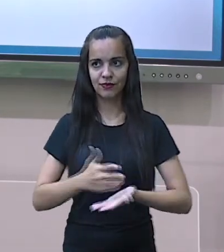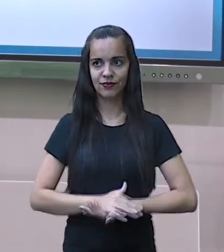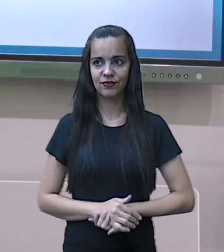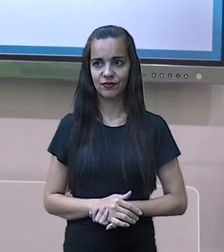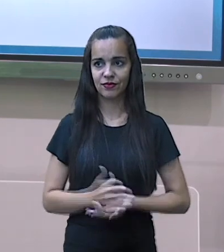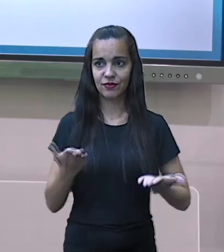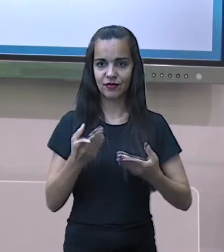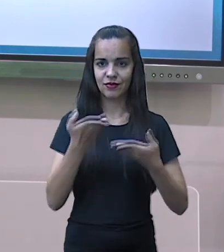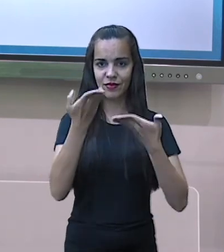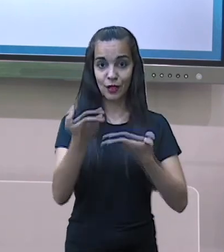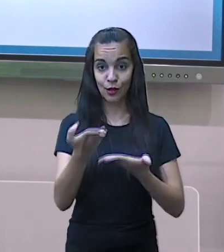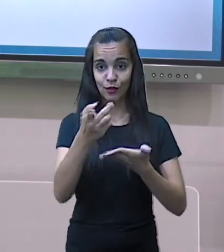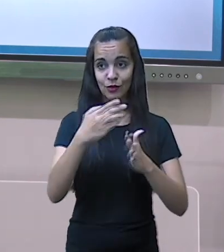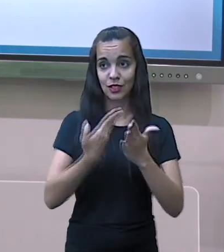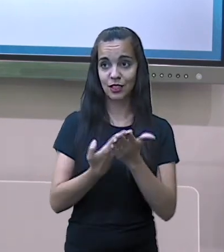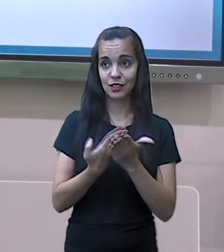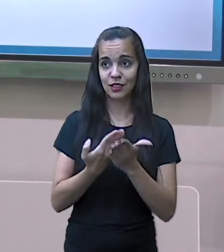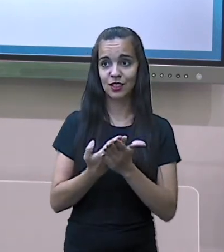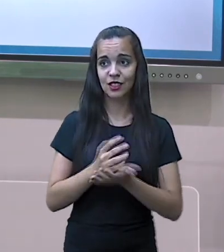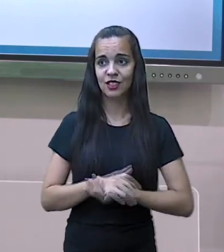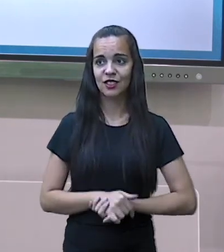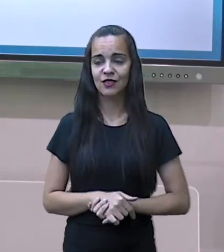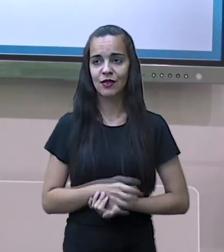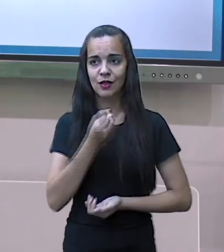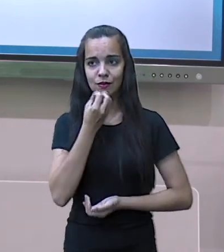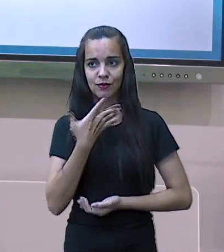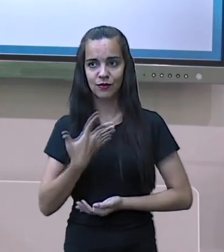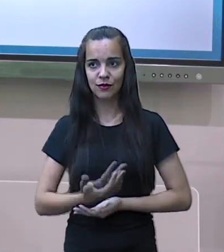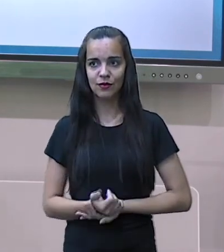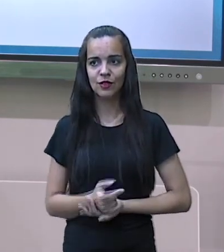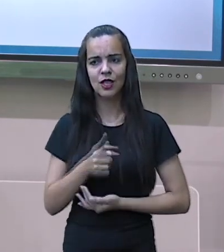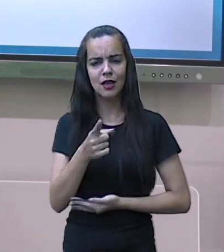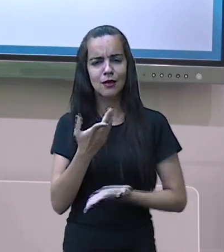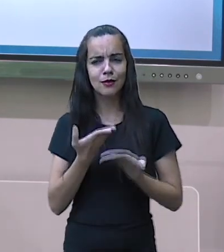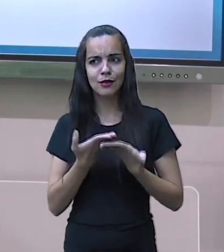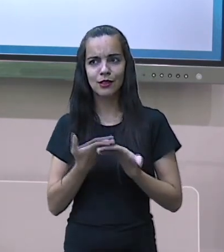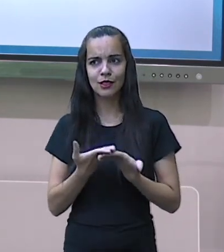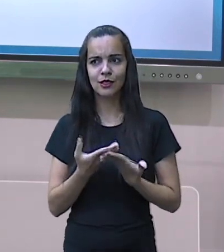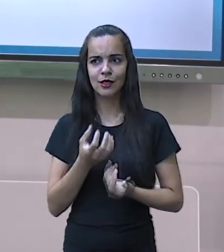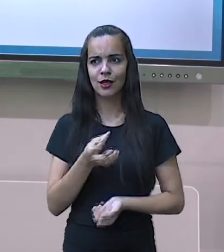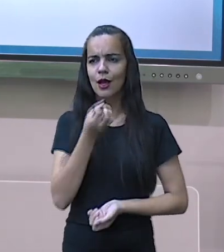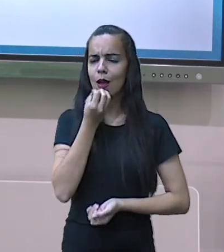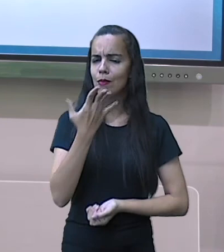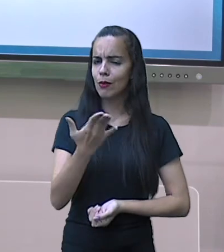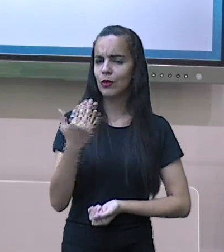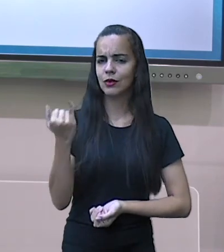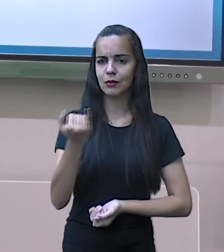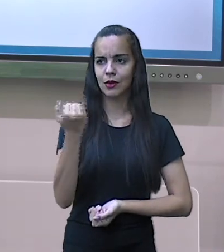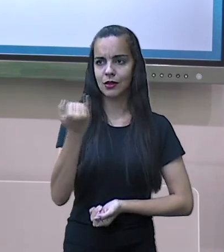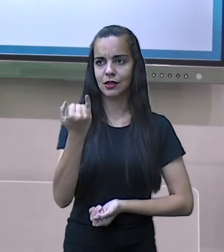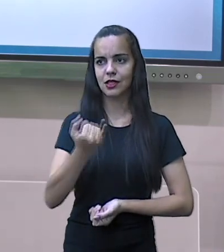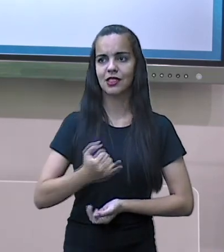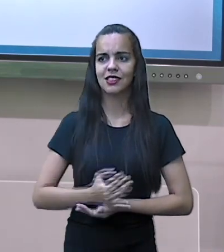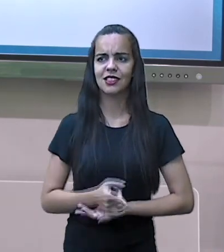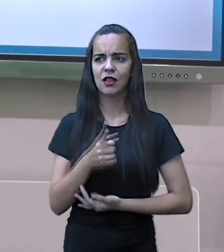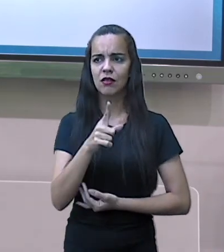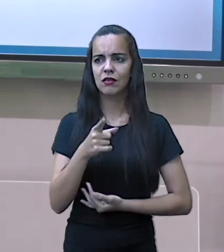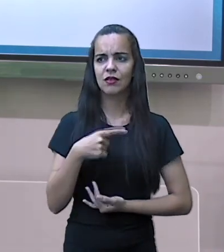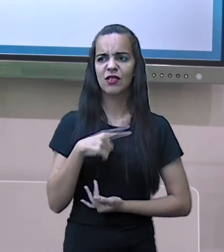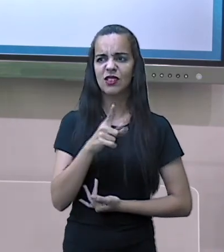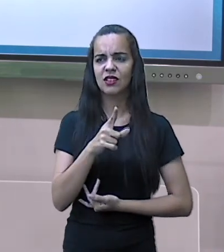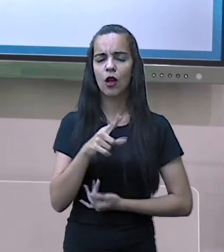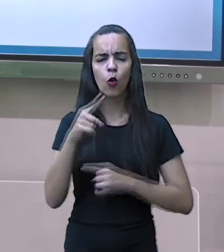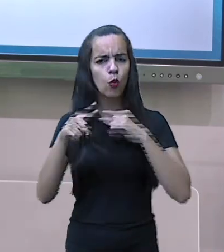E agora é com você. Tá bom? Estudante, é muito importante. Não fique